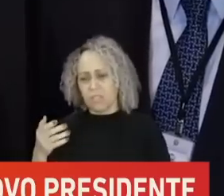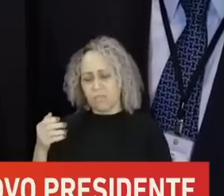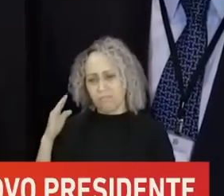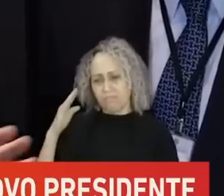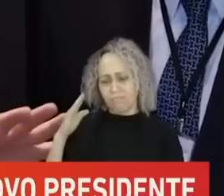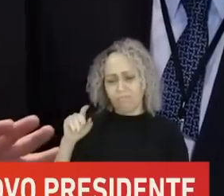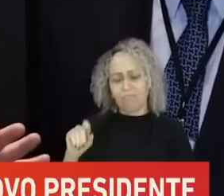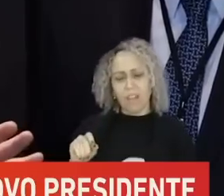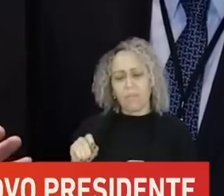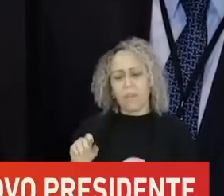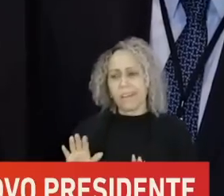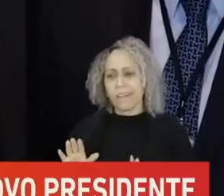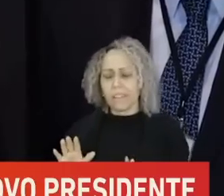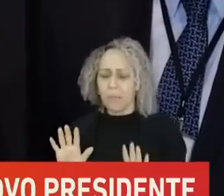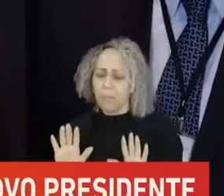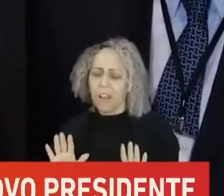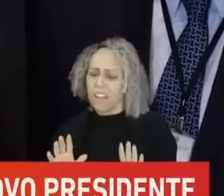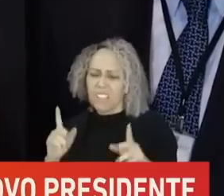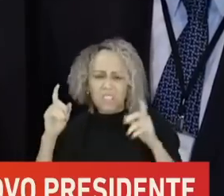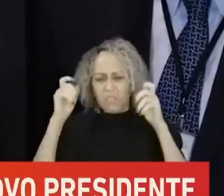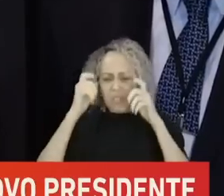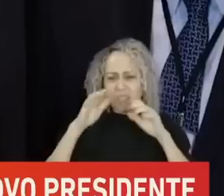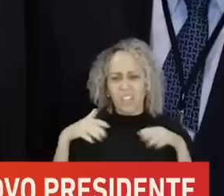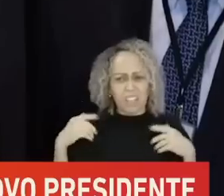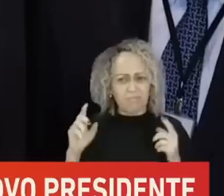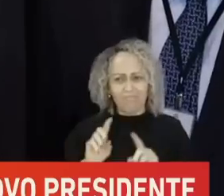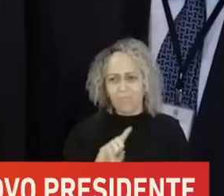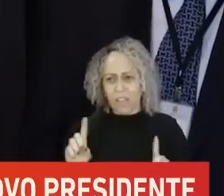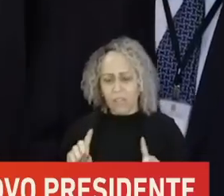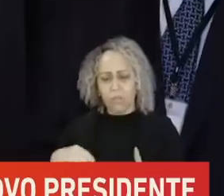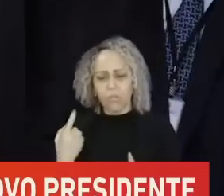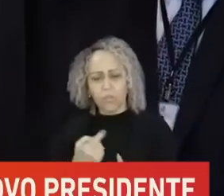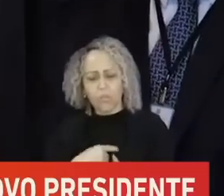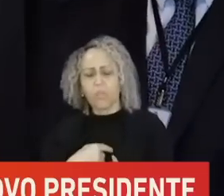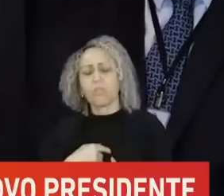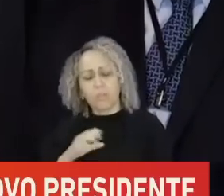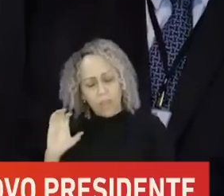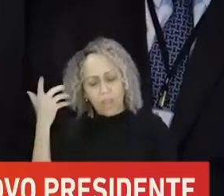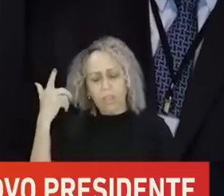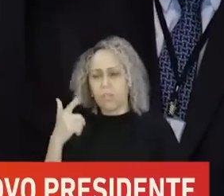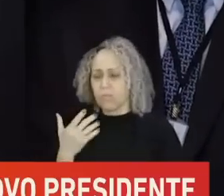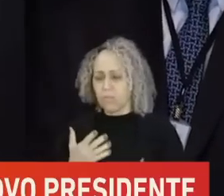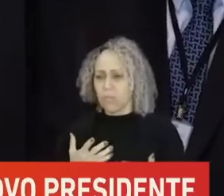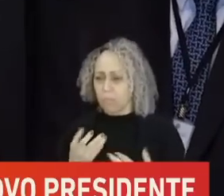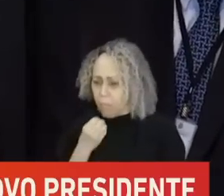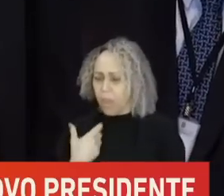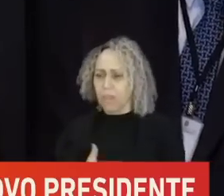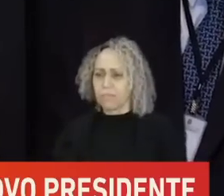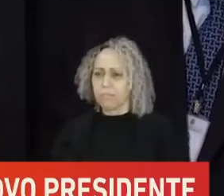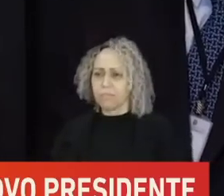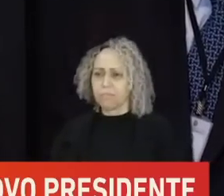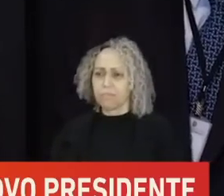eu repercutir essa posse aqui, principalmente o perfil de Aloysio Mercadante com vocês. O Rei, eu quero muito começar com você, porque